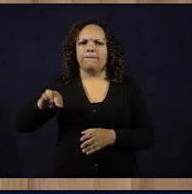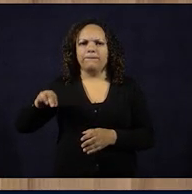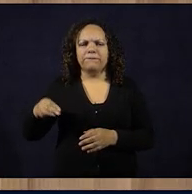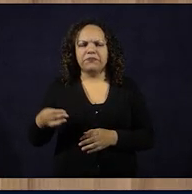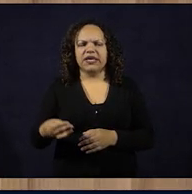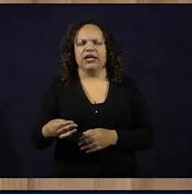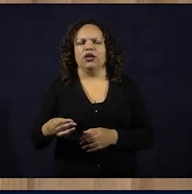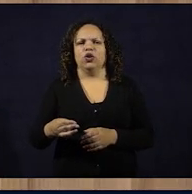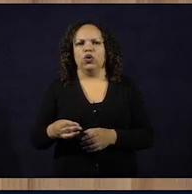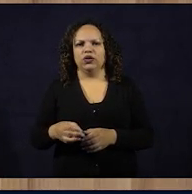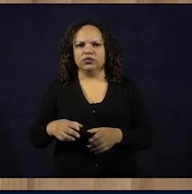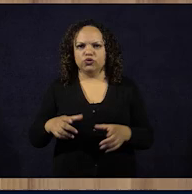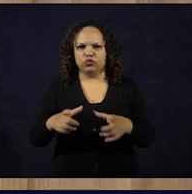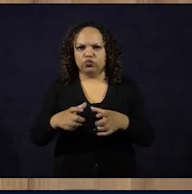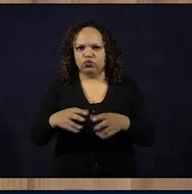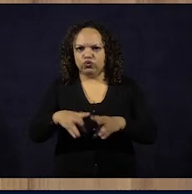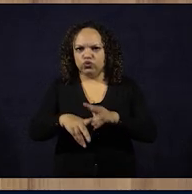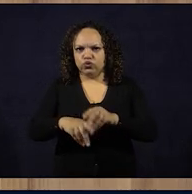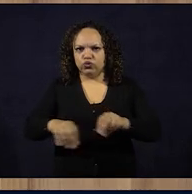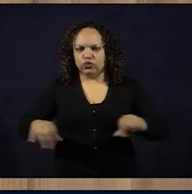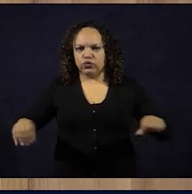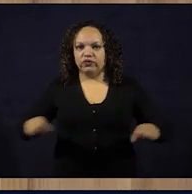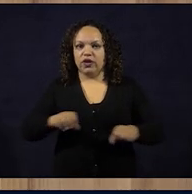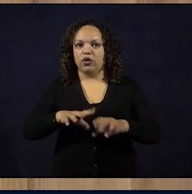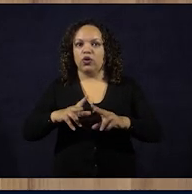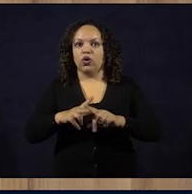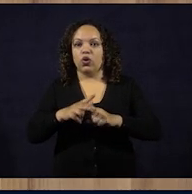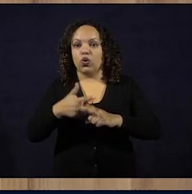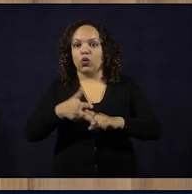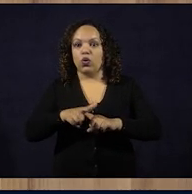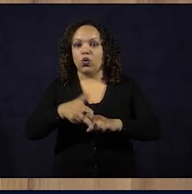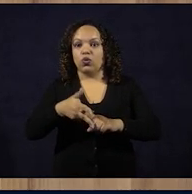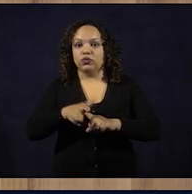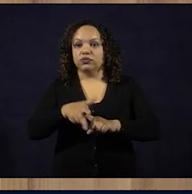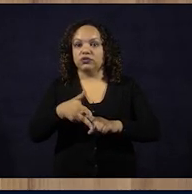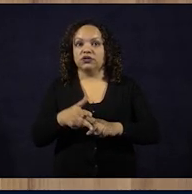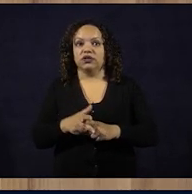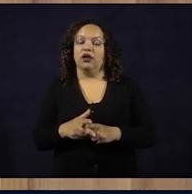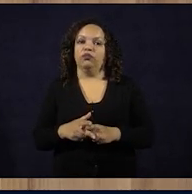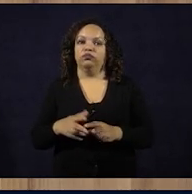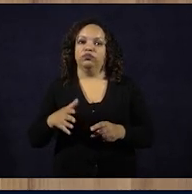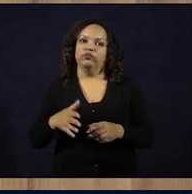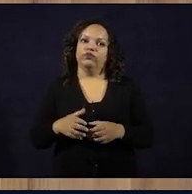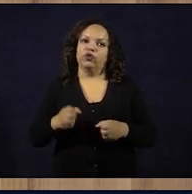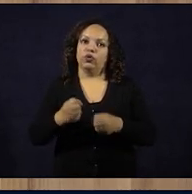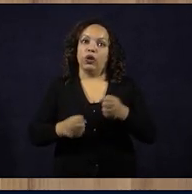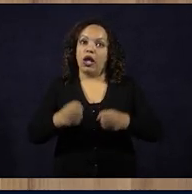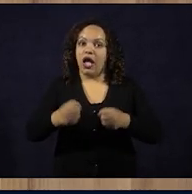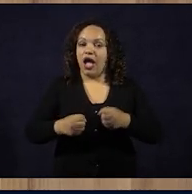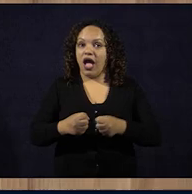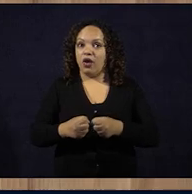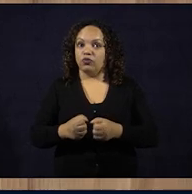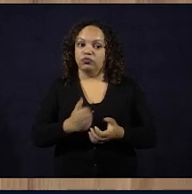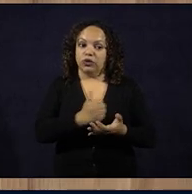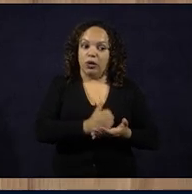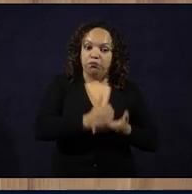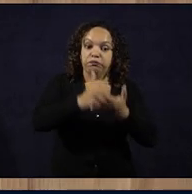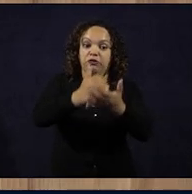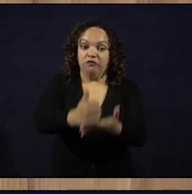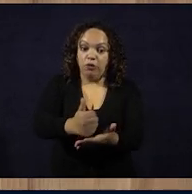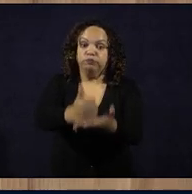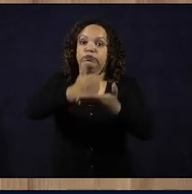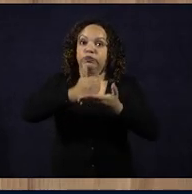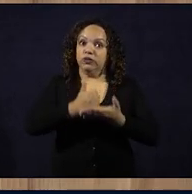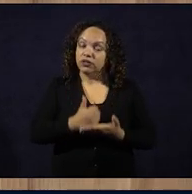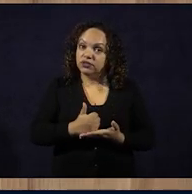hectares você vai consertar um trator por exemplo você demora muito para trazer esse trator para fazenda levar para a cidade